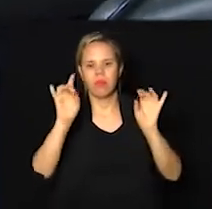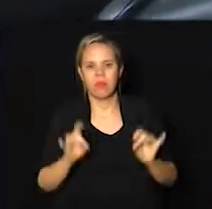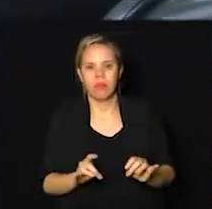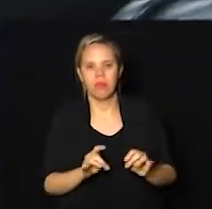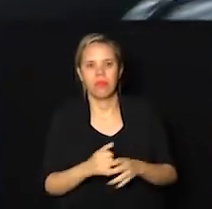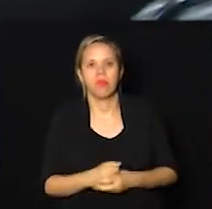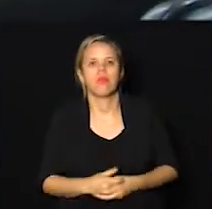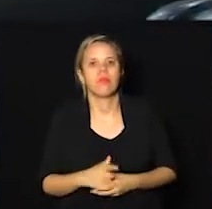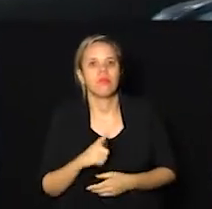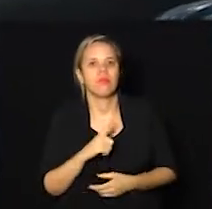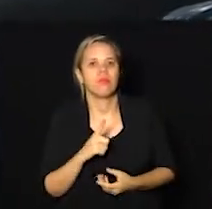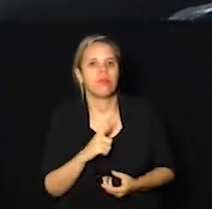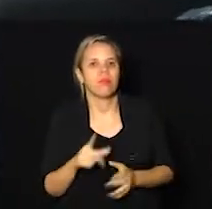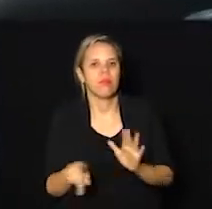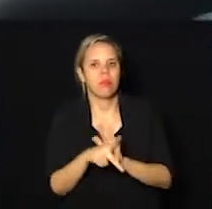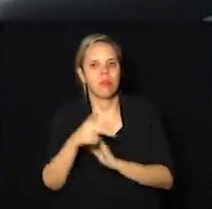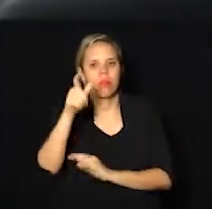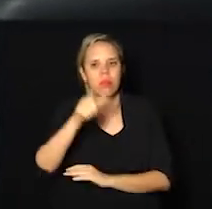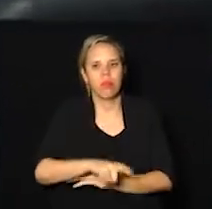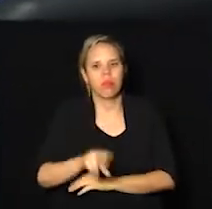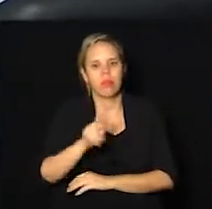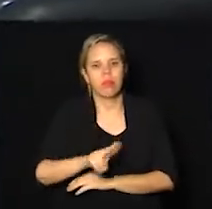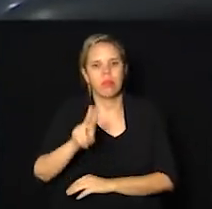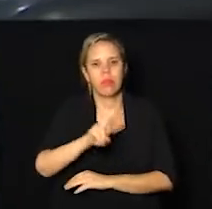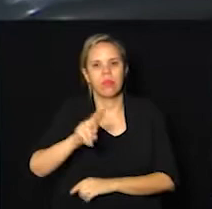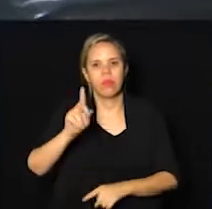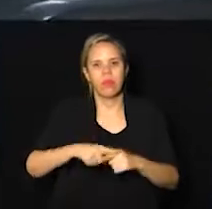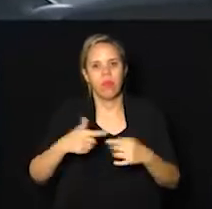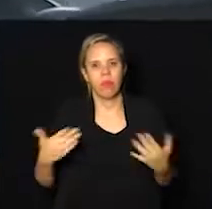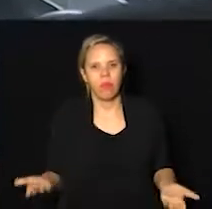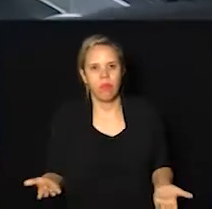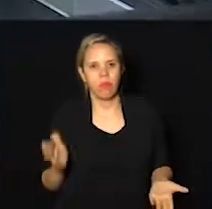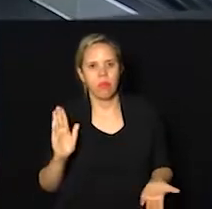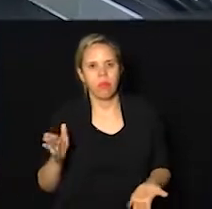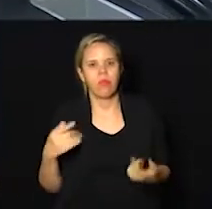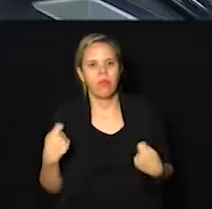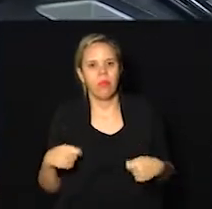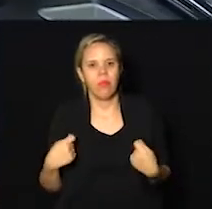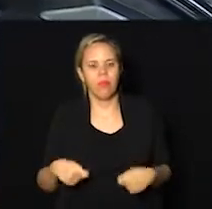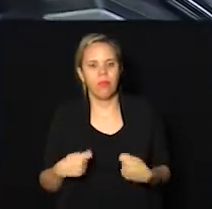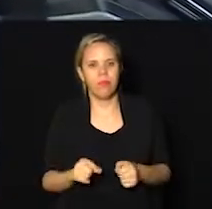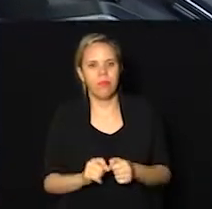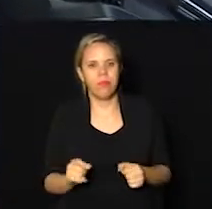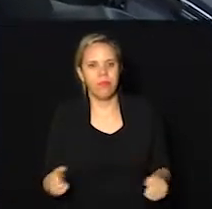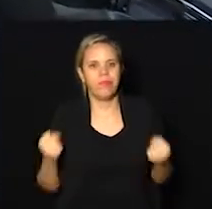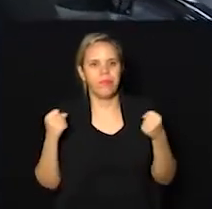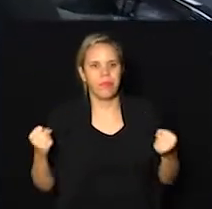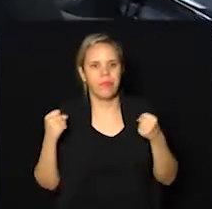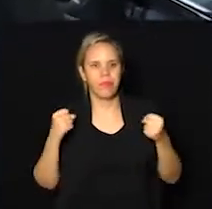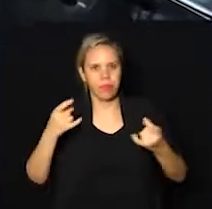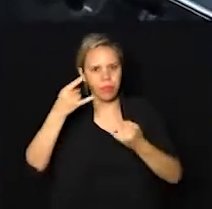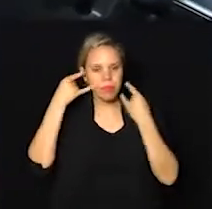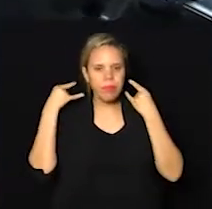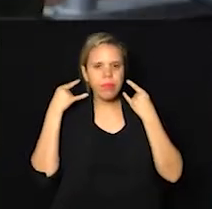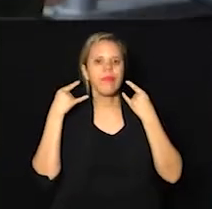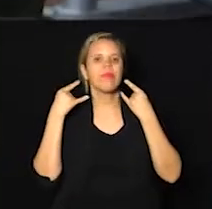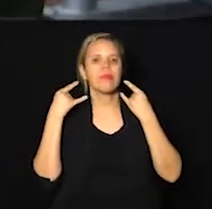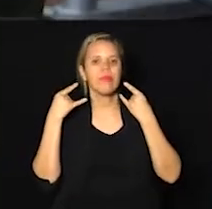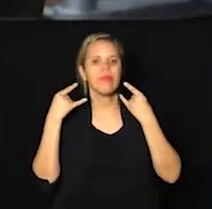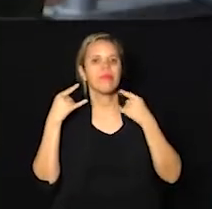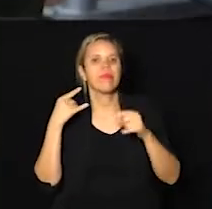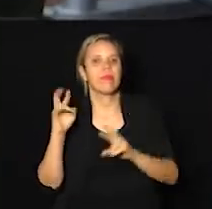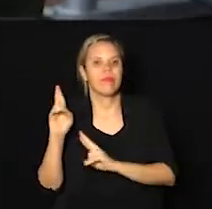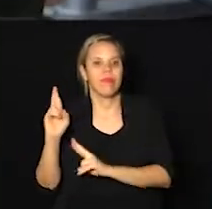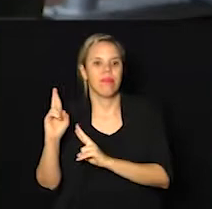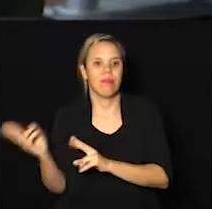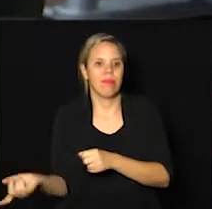outro detalhe tem a ver com a própria pessoa que está utilizando os equipamentos, já que é preciso fazer os exercícios de máscara. A gente estava